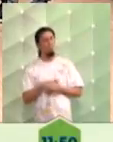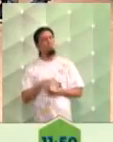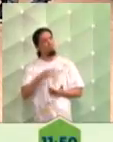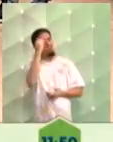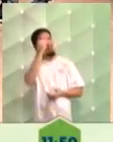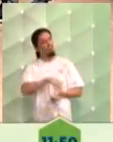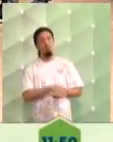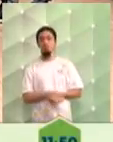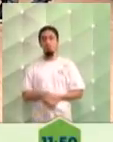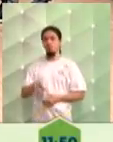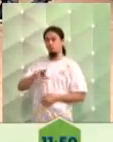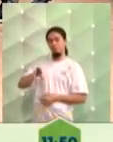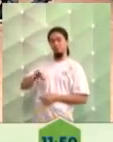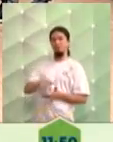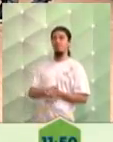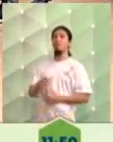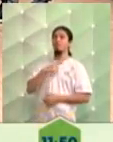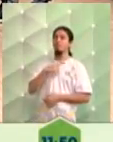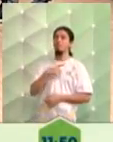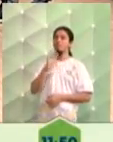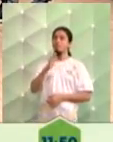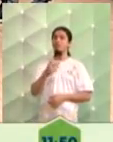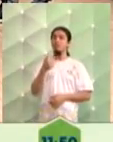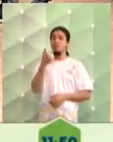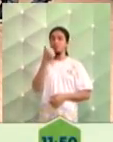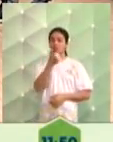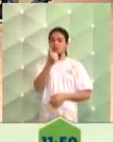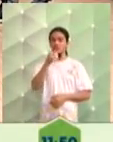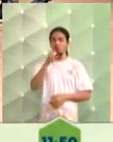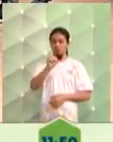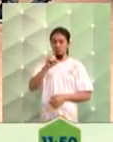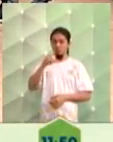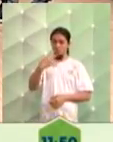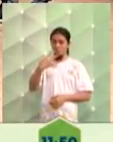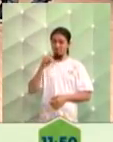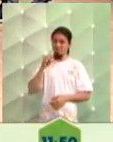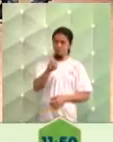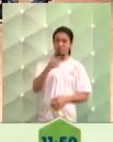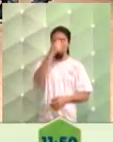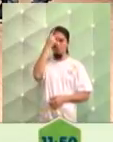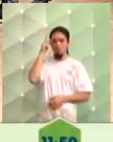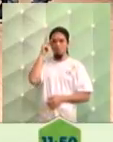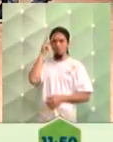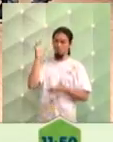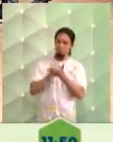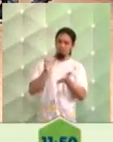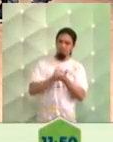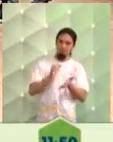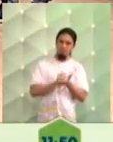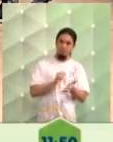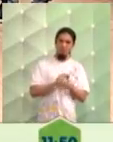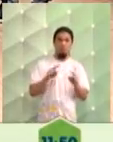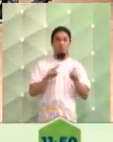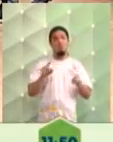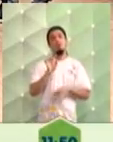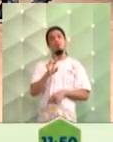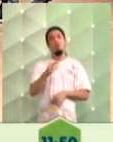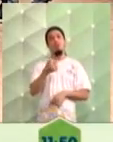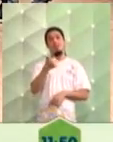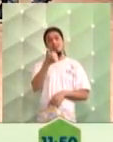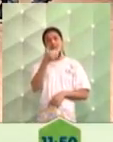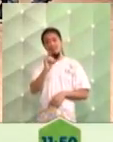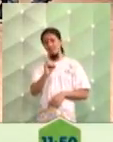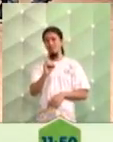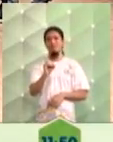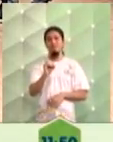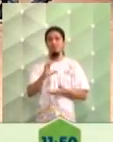temos 184 mil pessoas participando desse sorteio. Só 10 serão contemplados. É questão de sorte mesmo. Mas